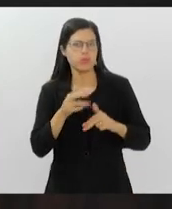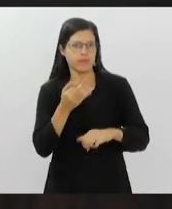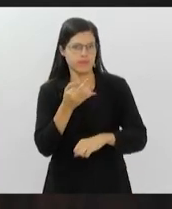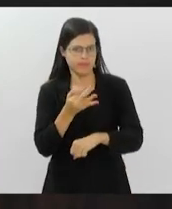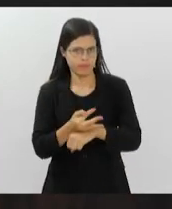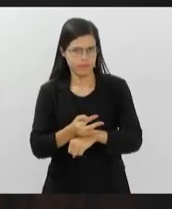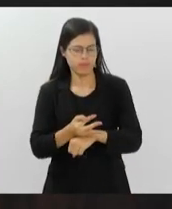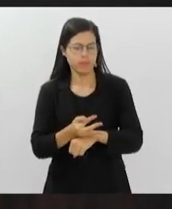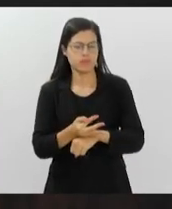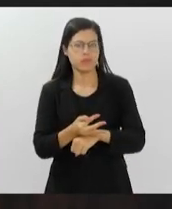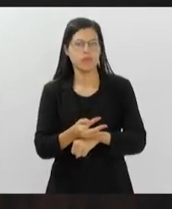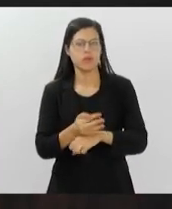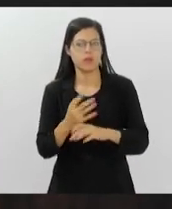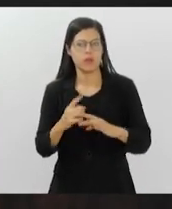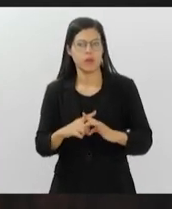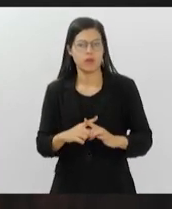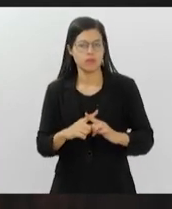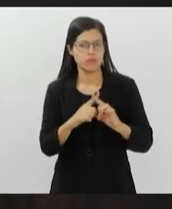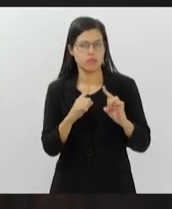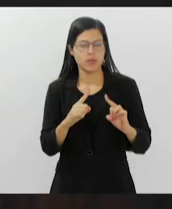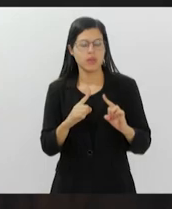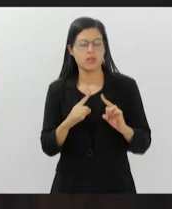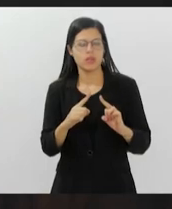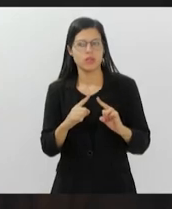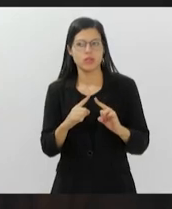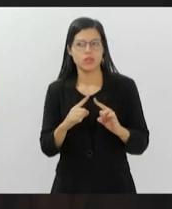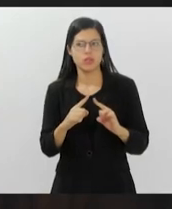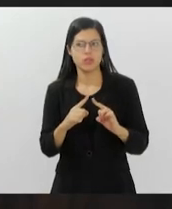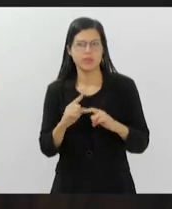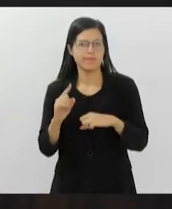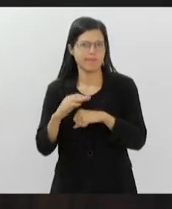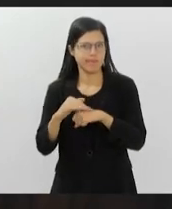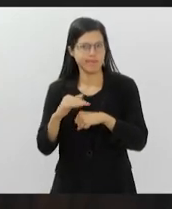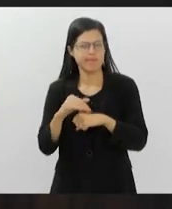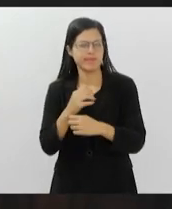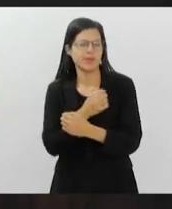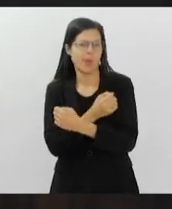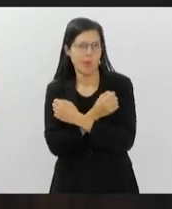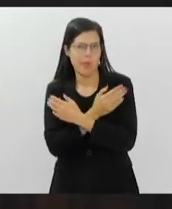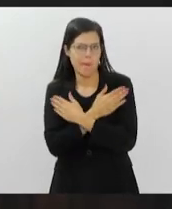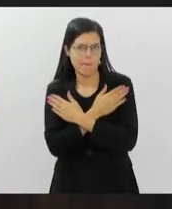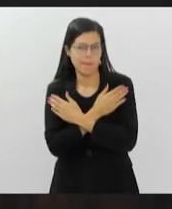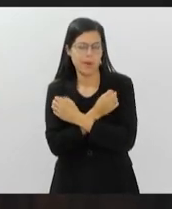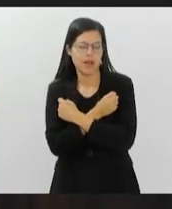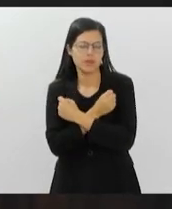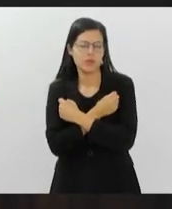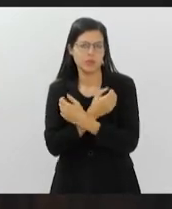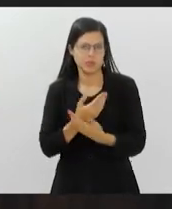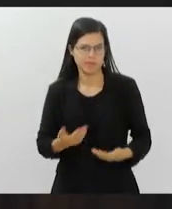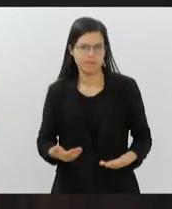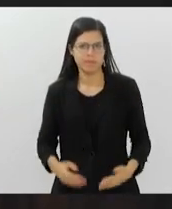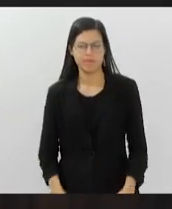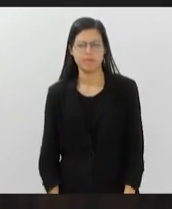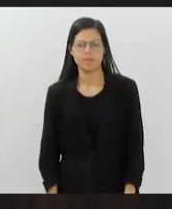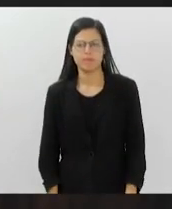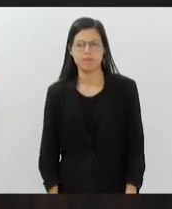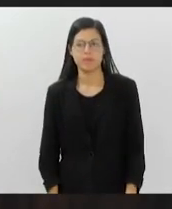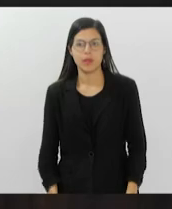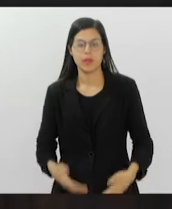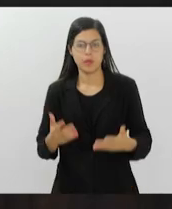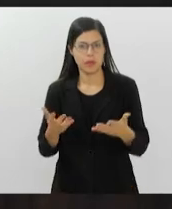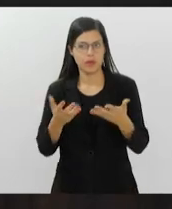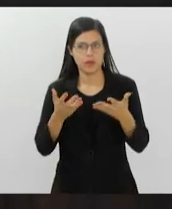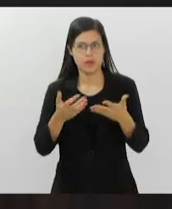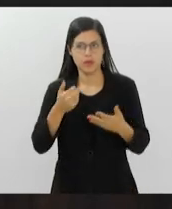conosco, mas já deixa aí o carinho, o abraço solidário. Eu gostaria,